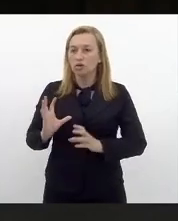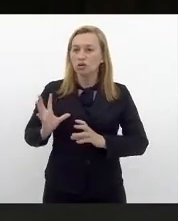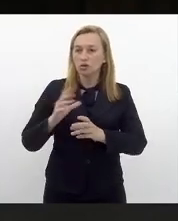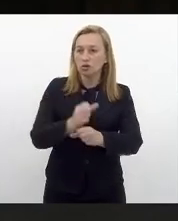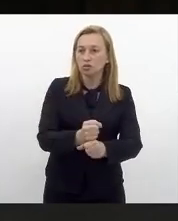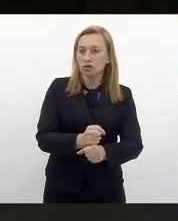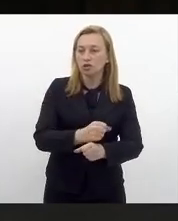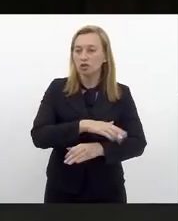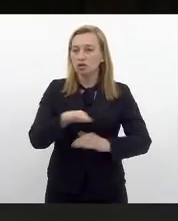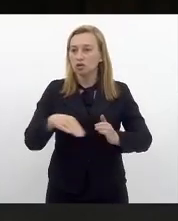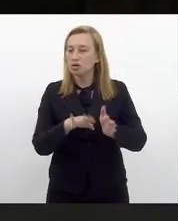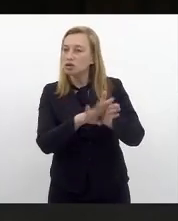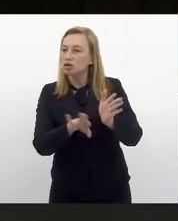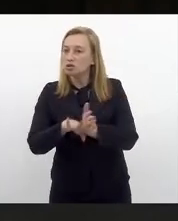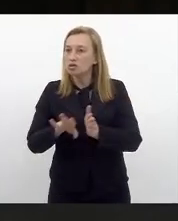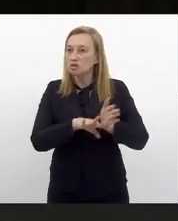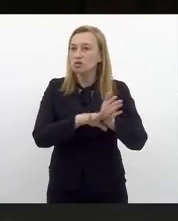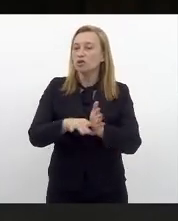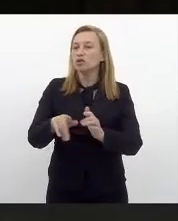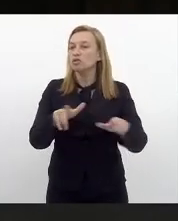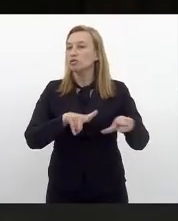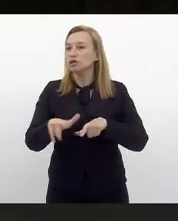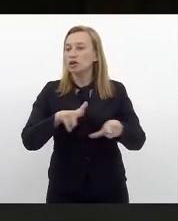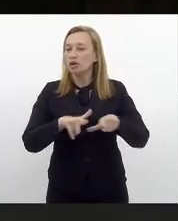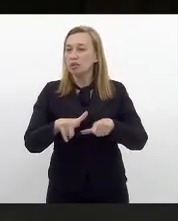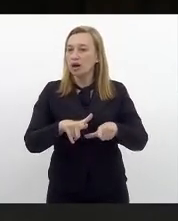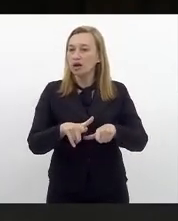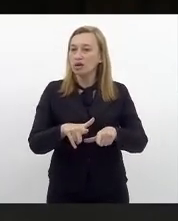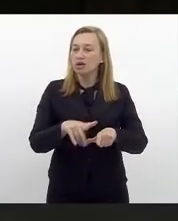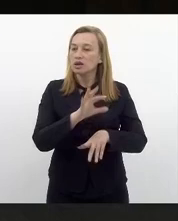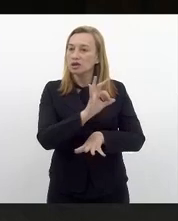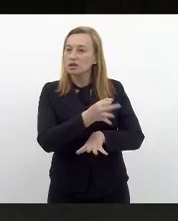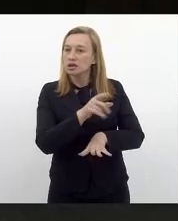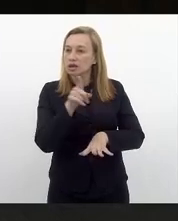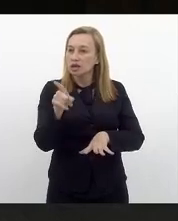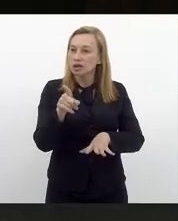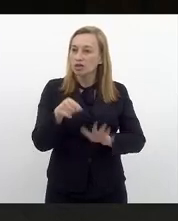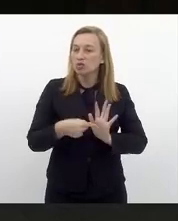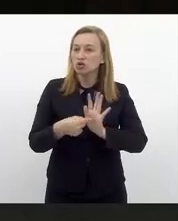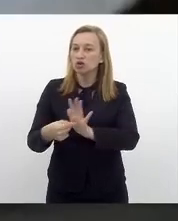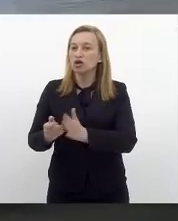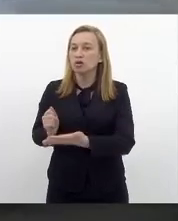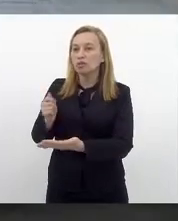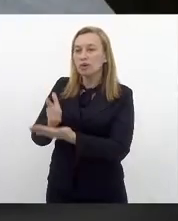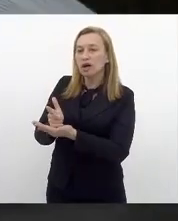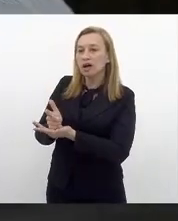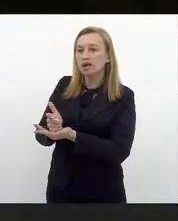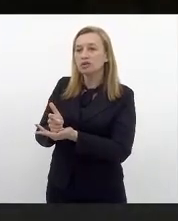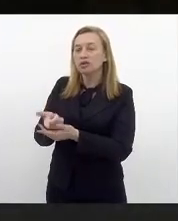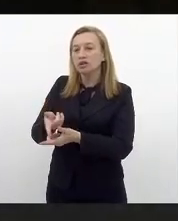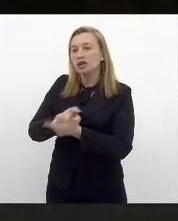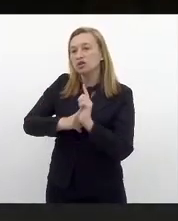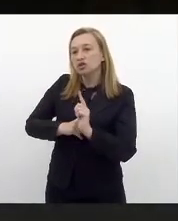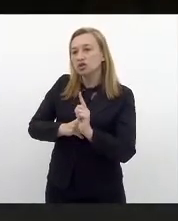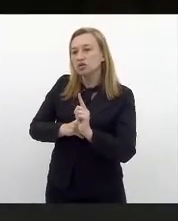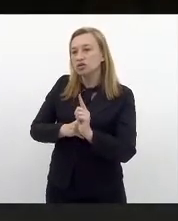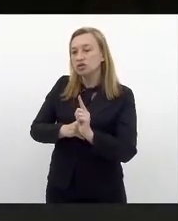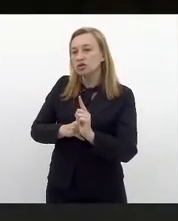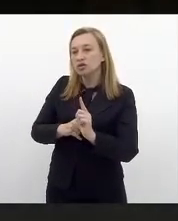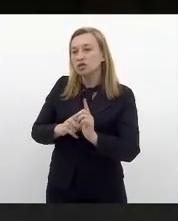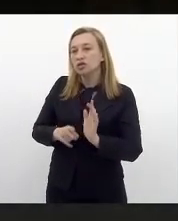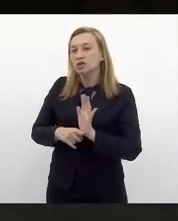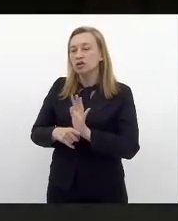somatório das despesas empenhadas no exercício e sempre àquelas destinadas ao pagamento do serviço da dívida em